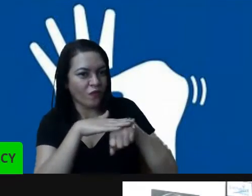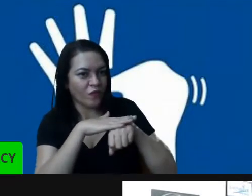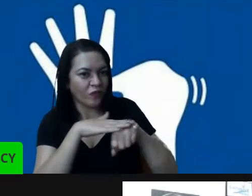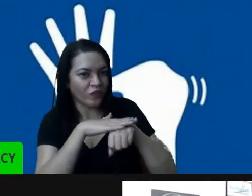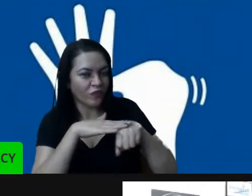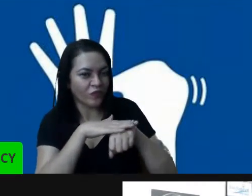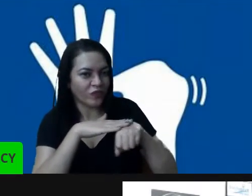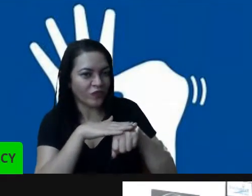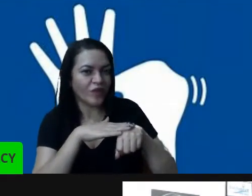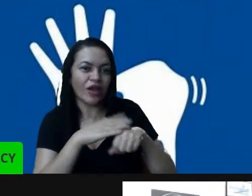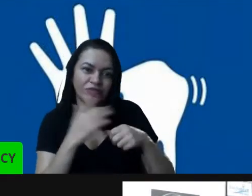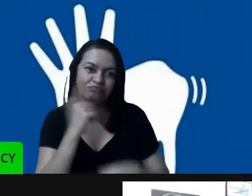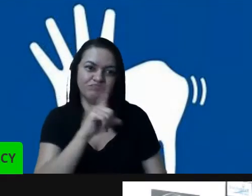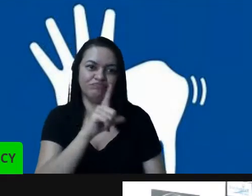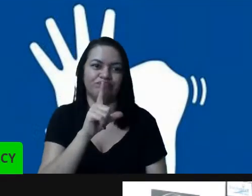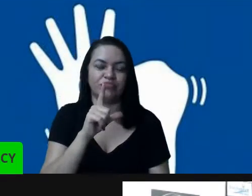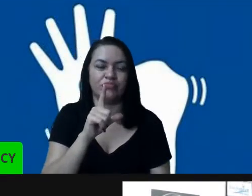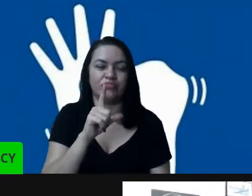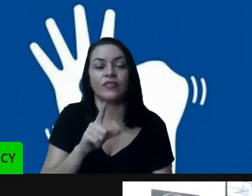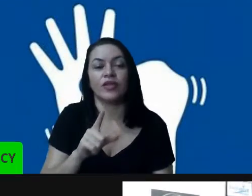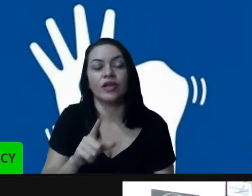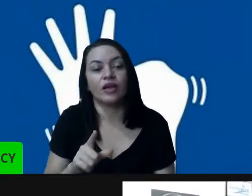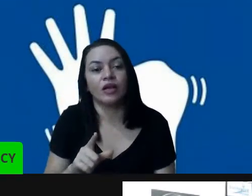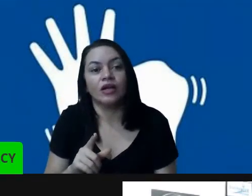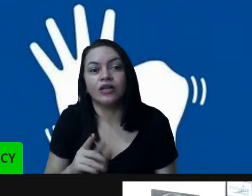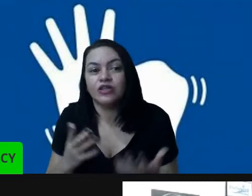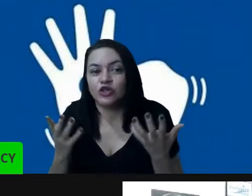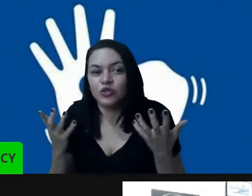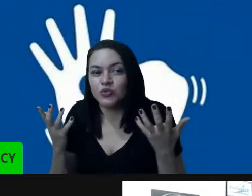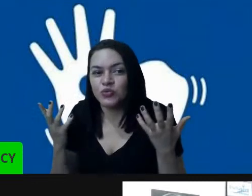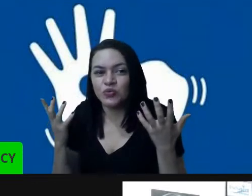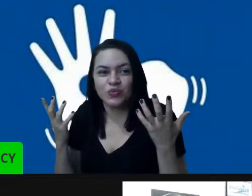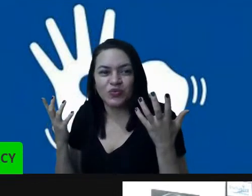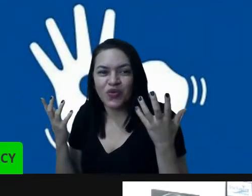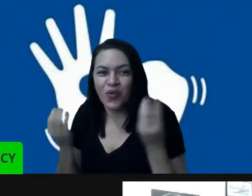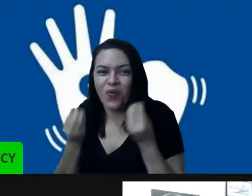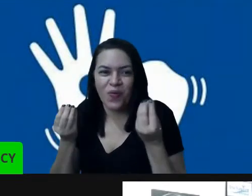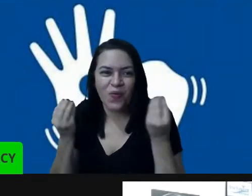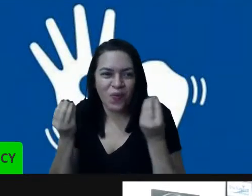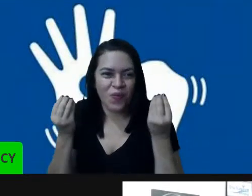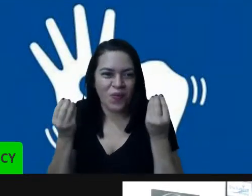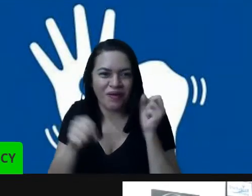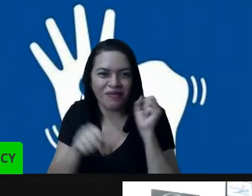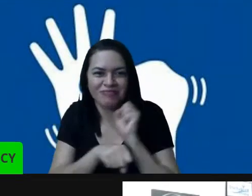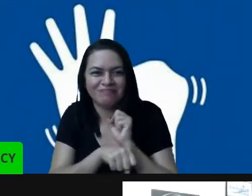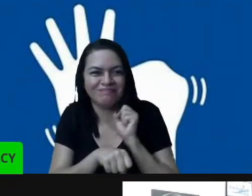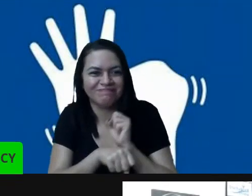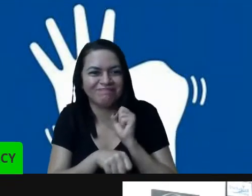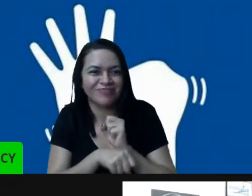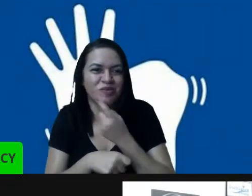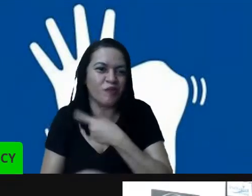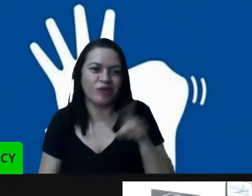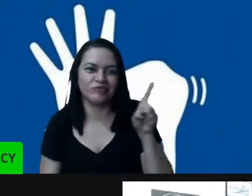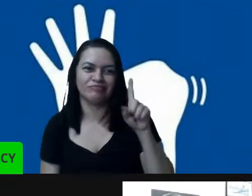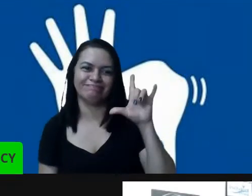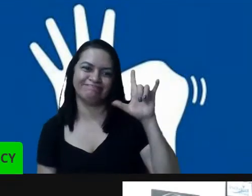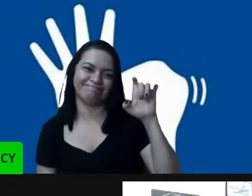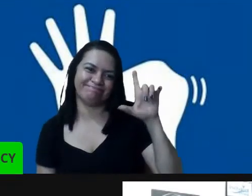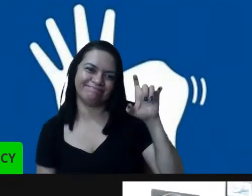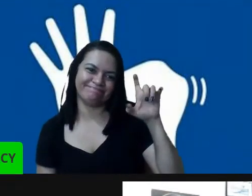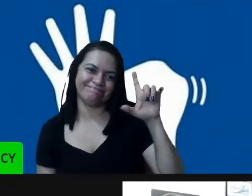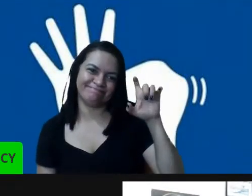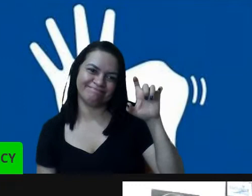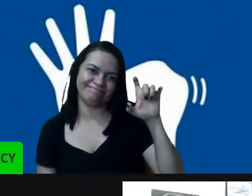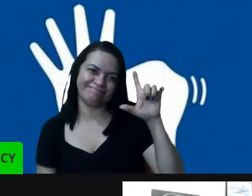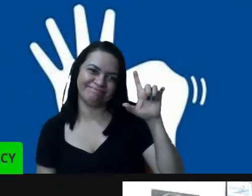se arranjou. Não, não foi assim como eu esperava, porque não foi pro canal do Instagram, deu uma travada, a gente vai ver